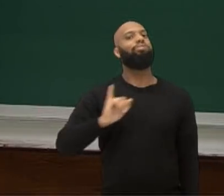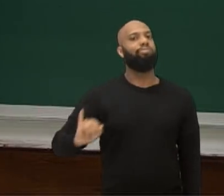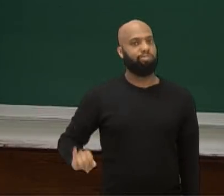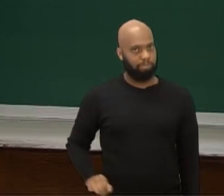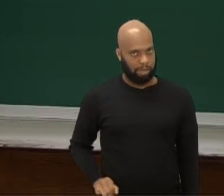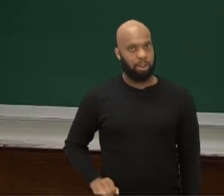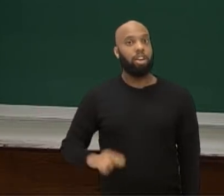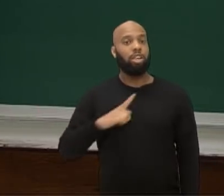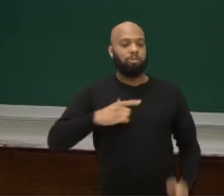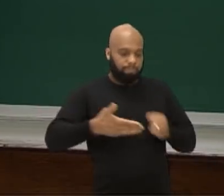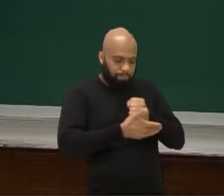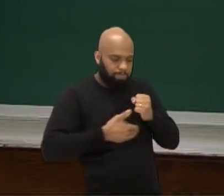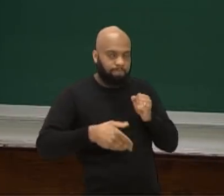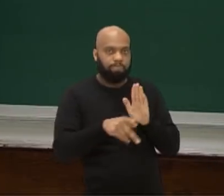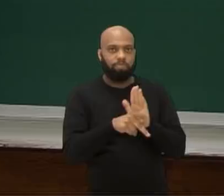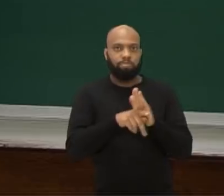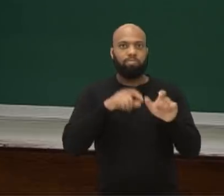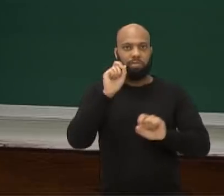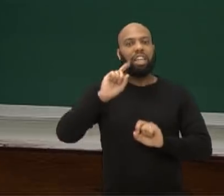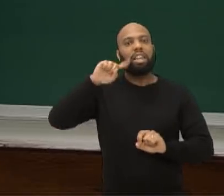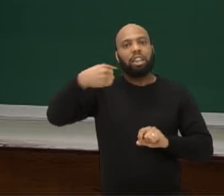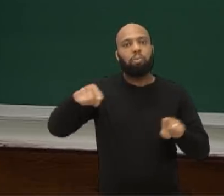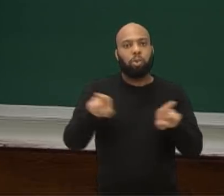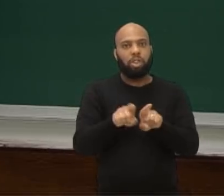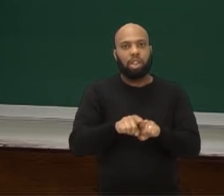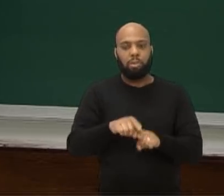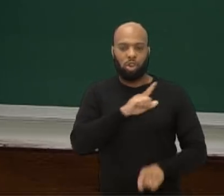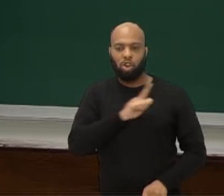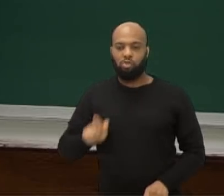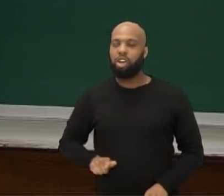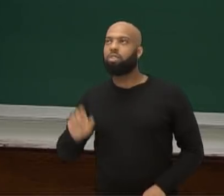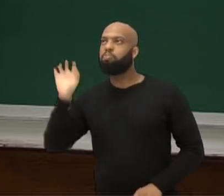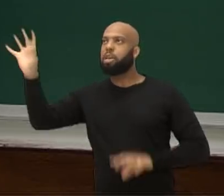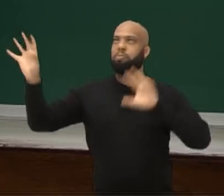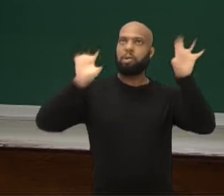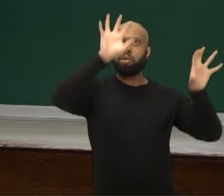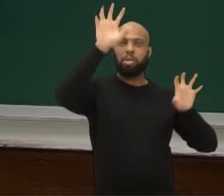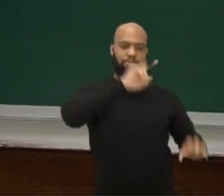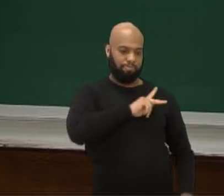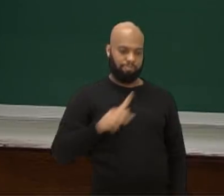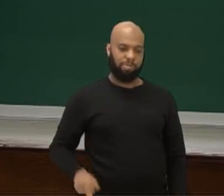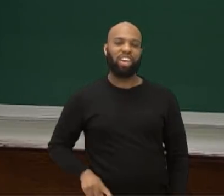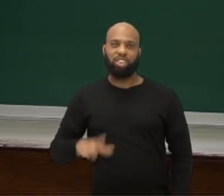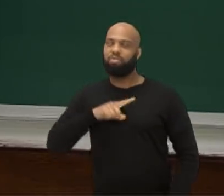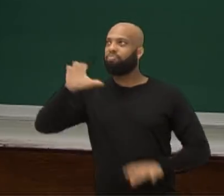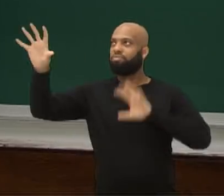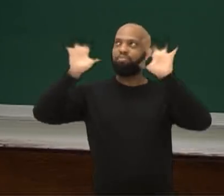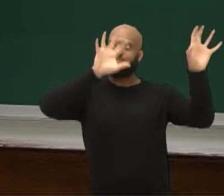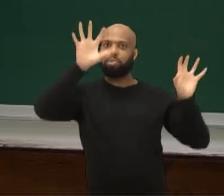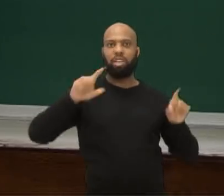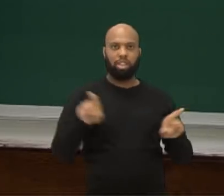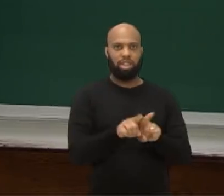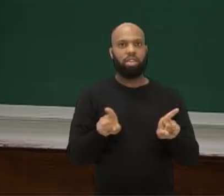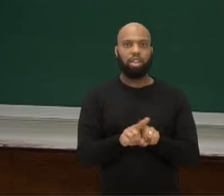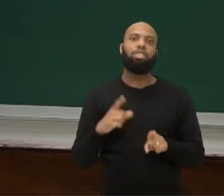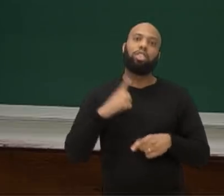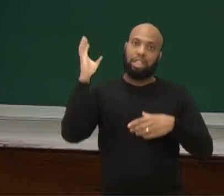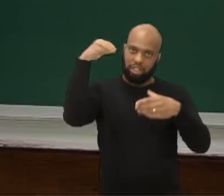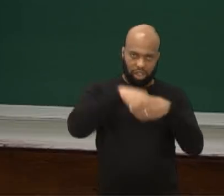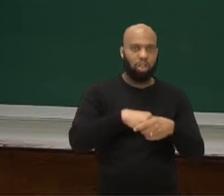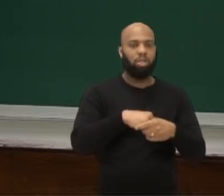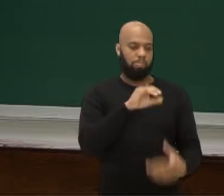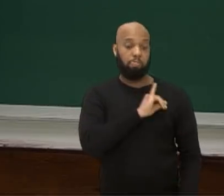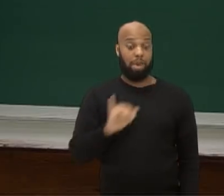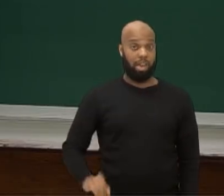que servia ao período regencial brasileiro, ou seja, o período regencial faz parte do período